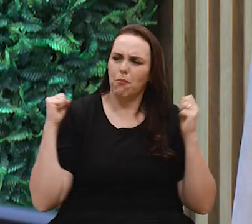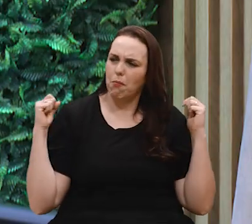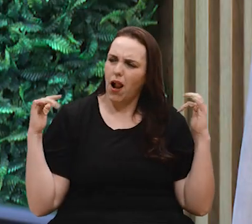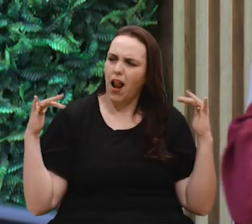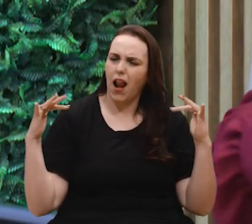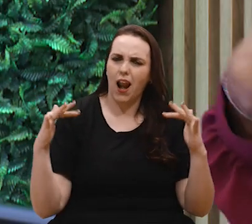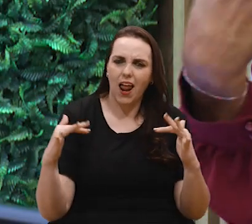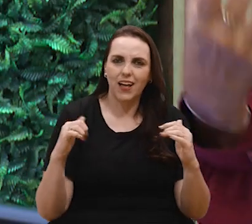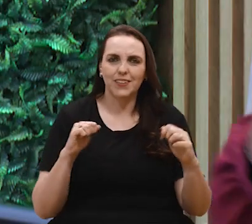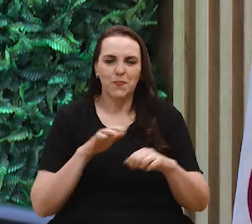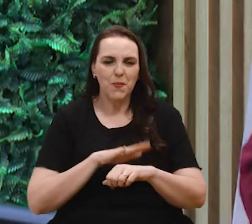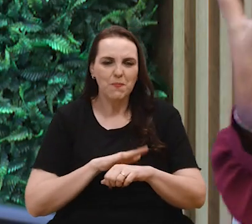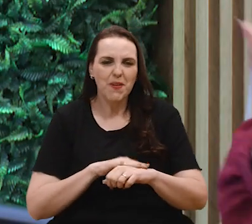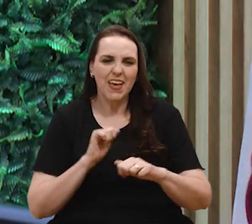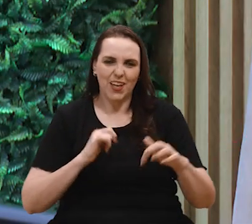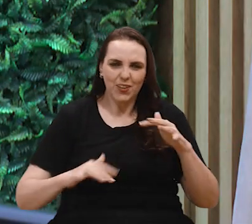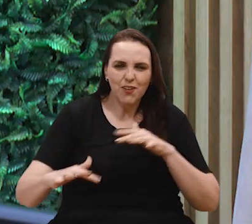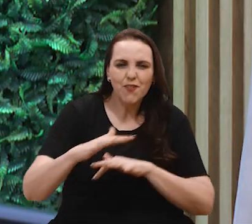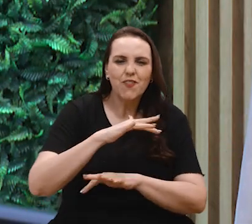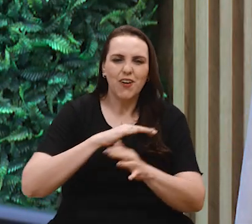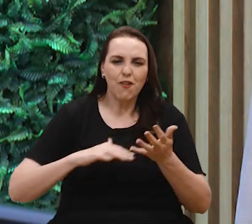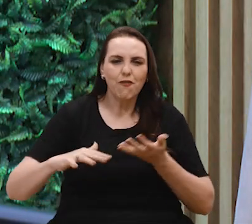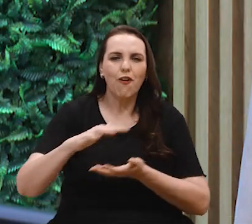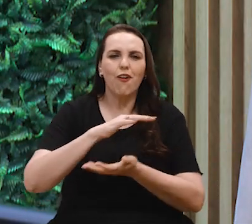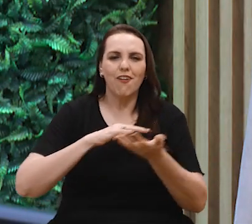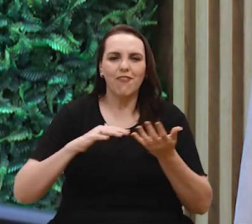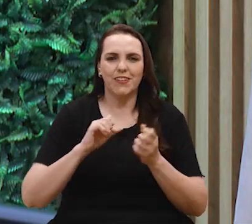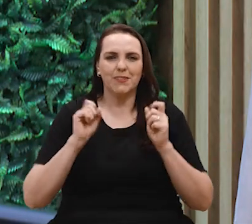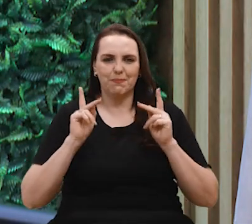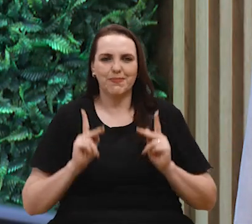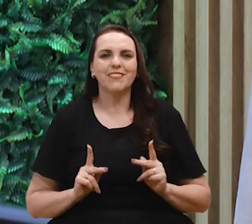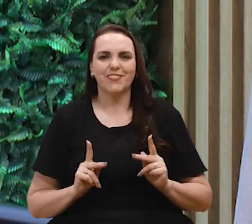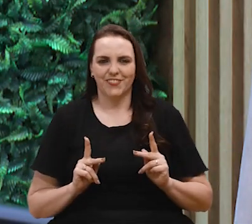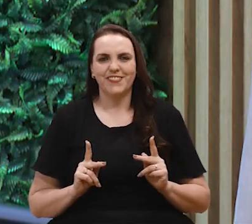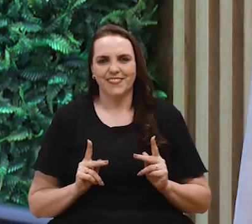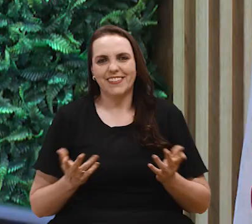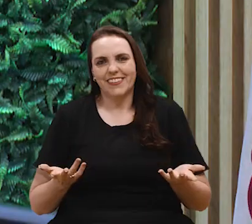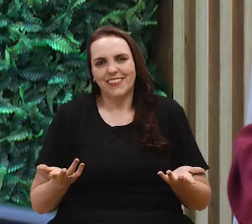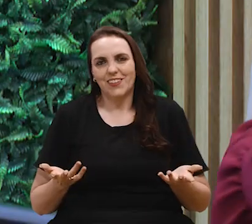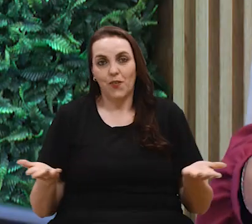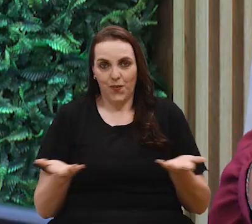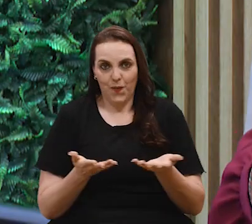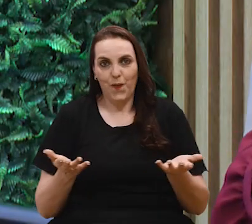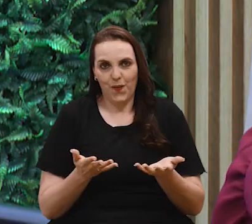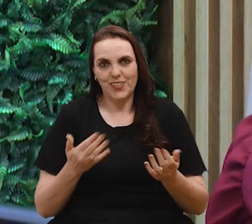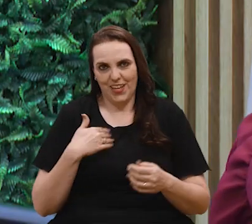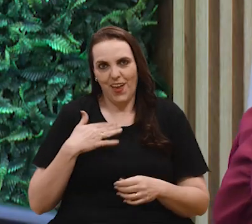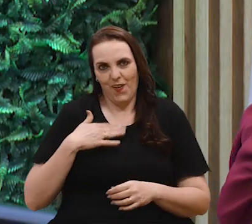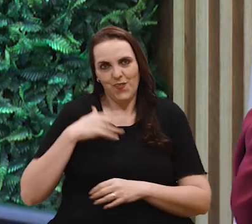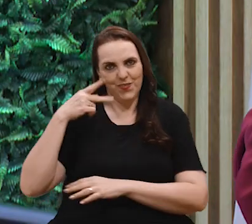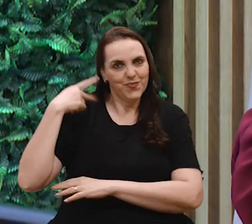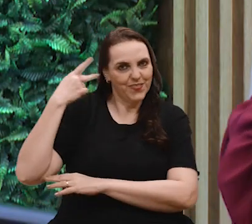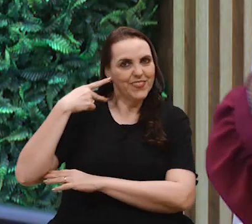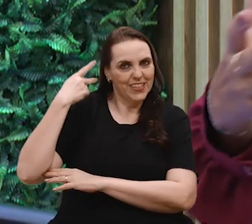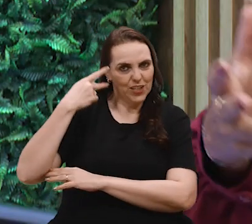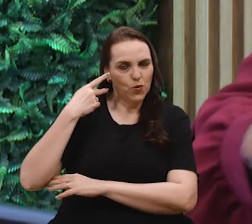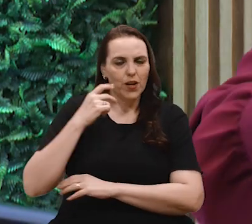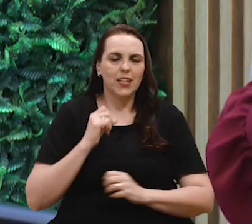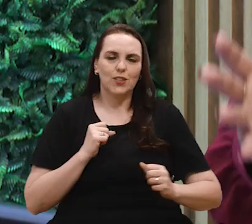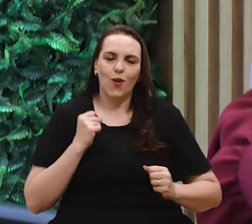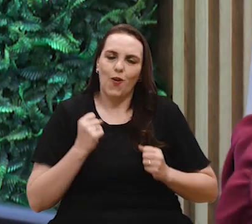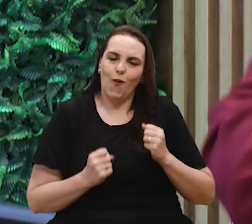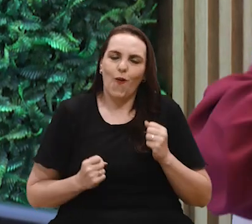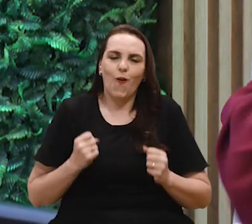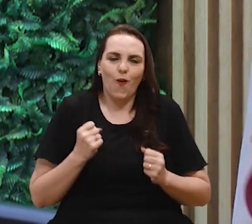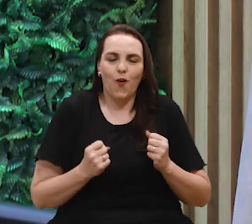um momento e um movimento de todo mundo por ela, né? Então, isso hoje, como parlamentar,